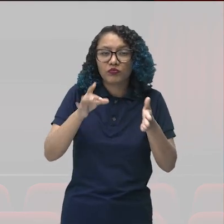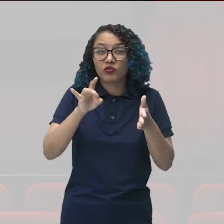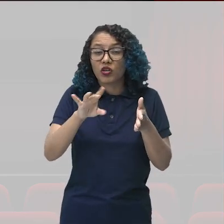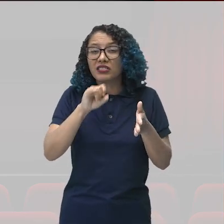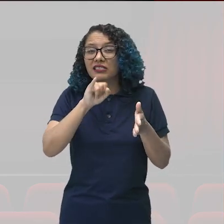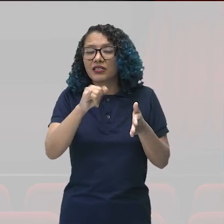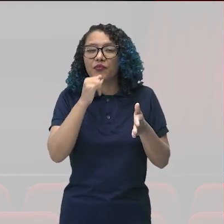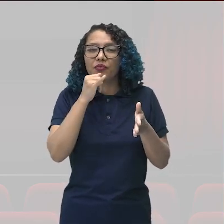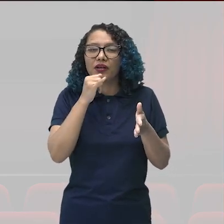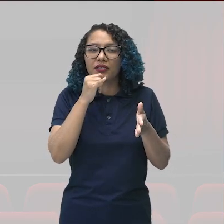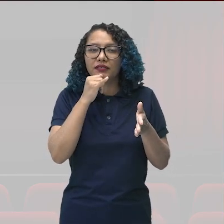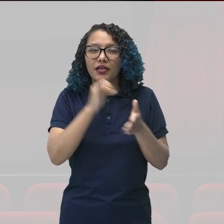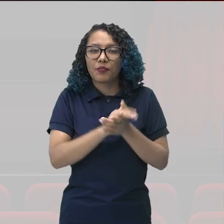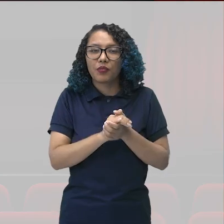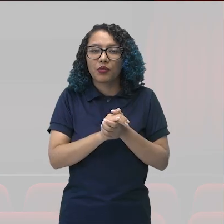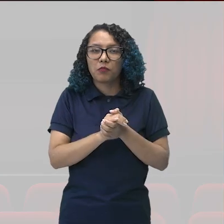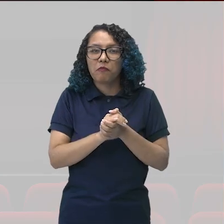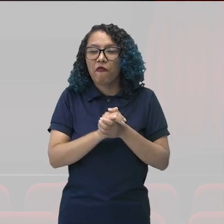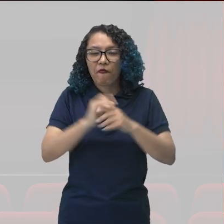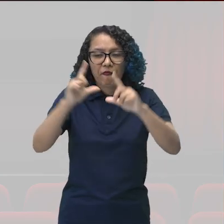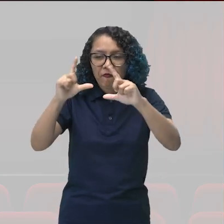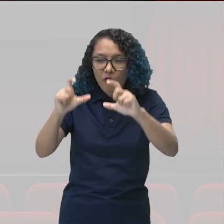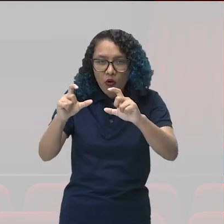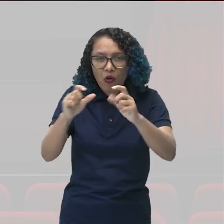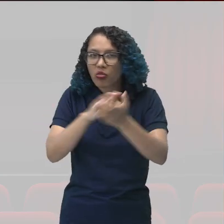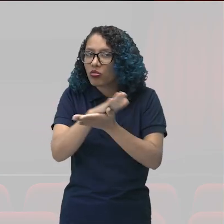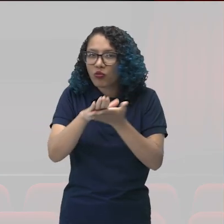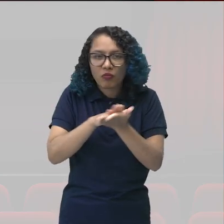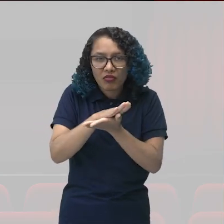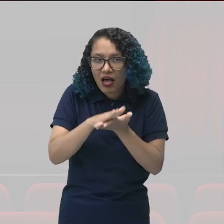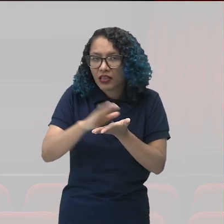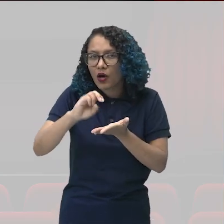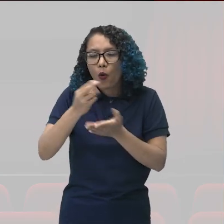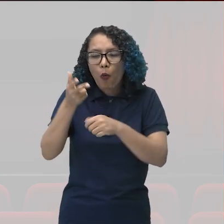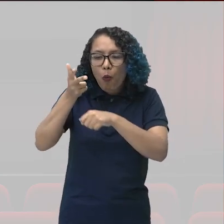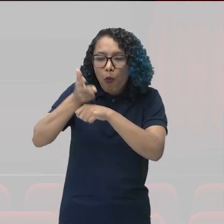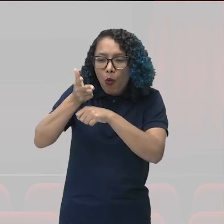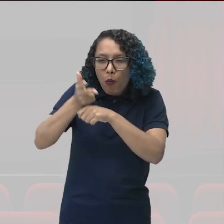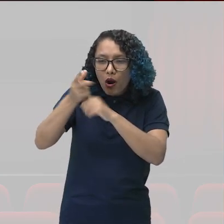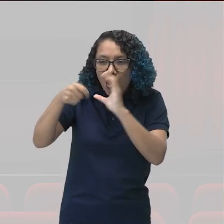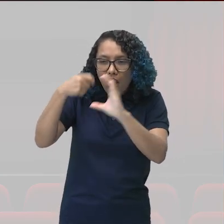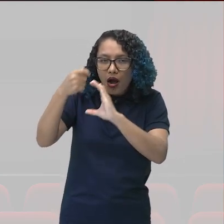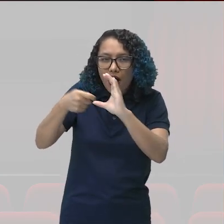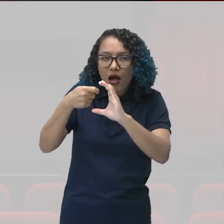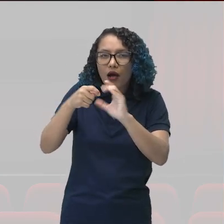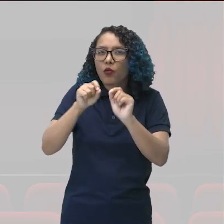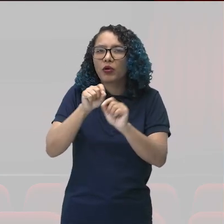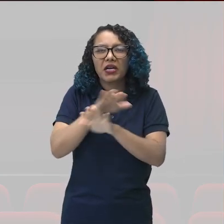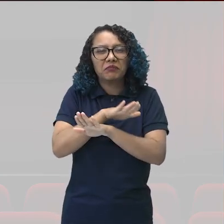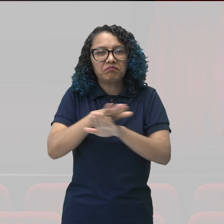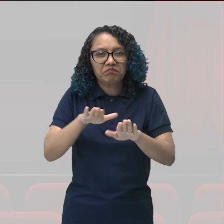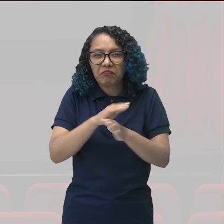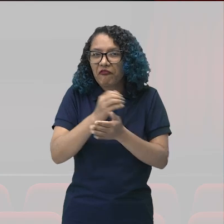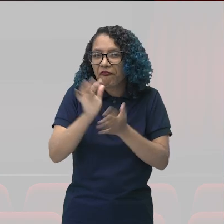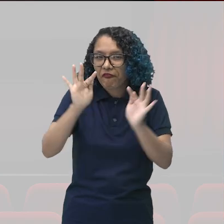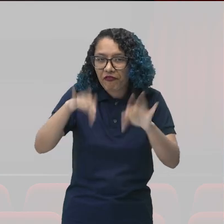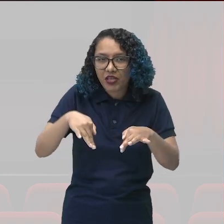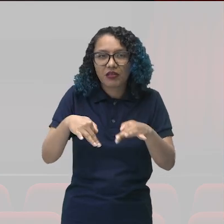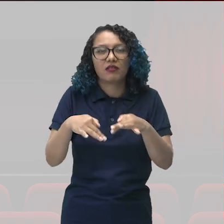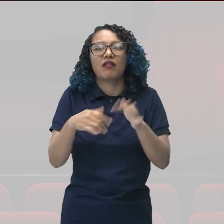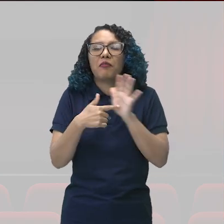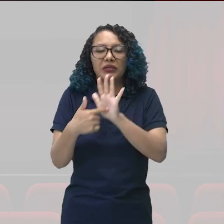tiver tirado uma fotografia ou gravado, ali finaliza todo o espetáculo,